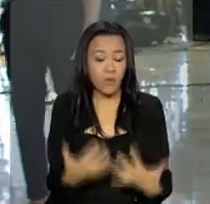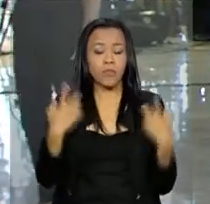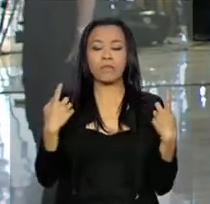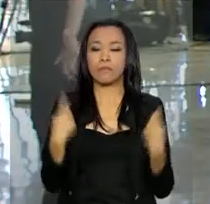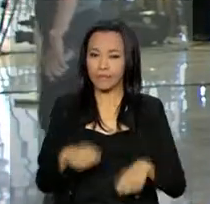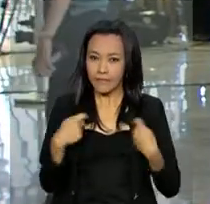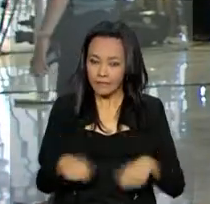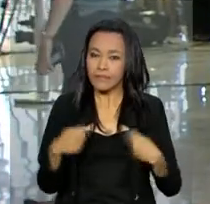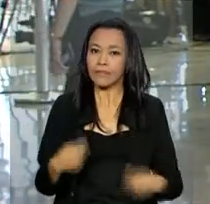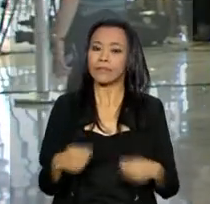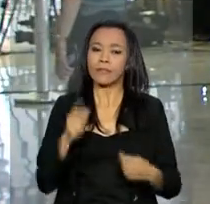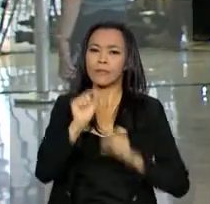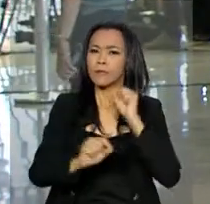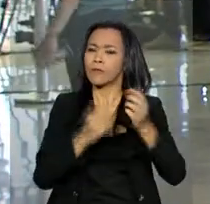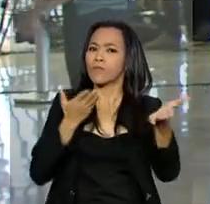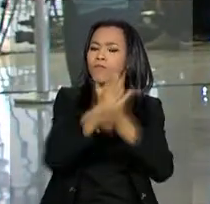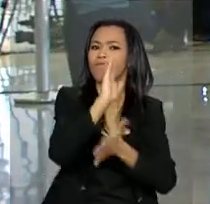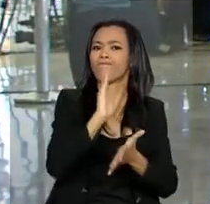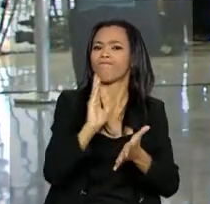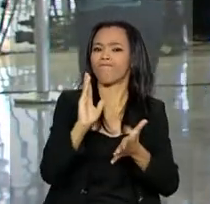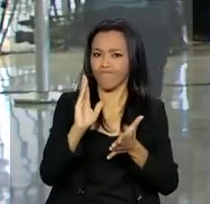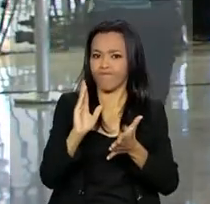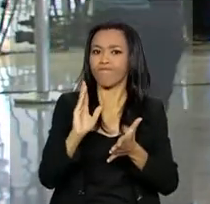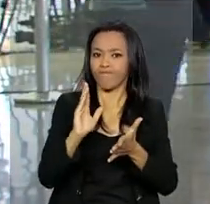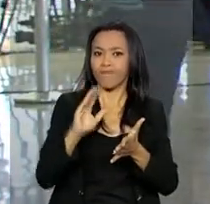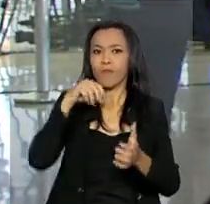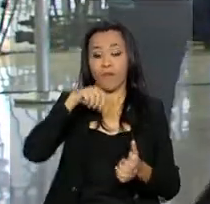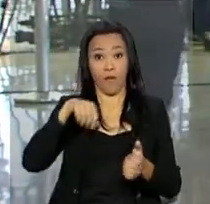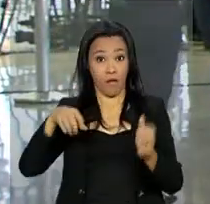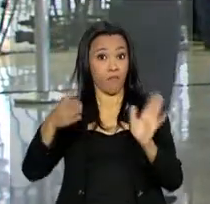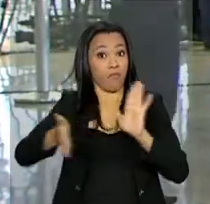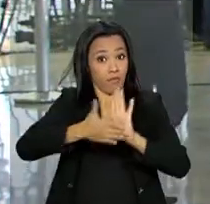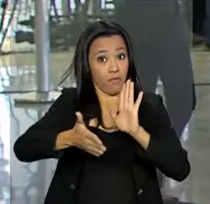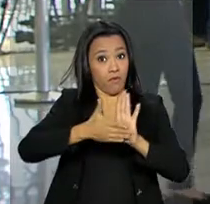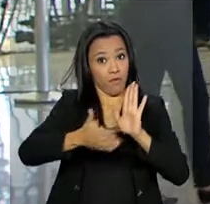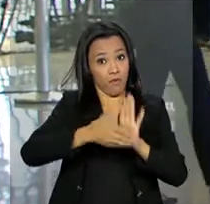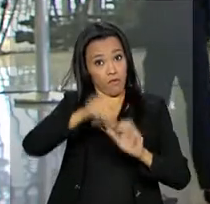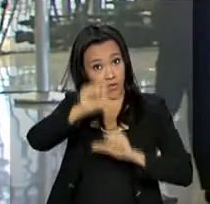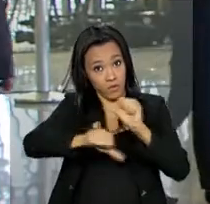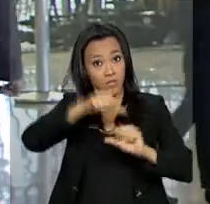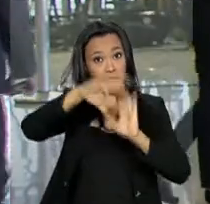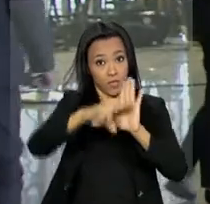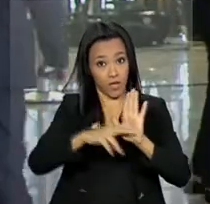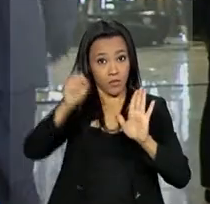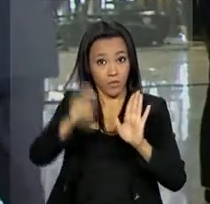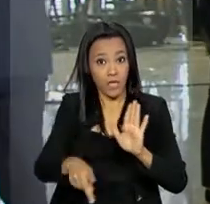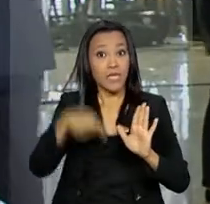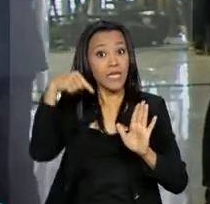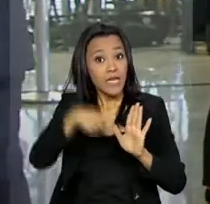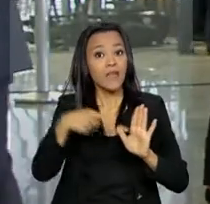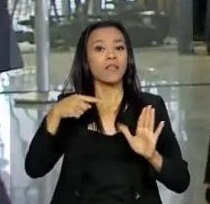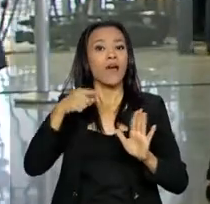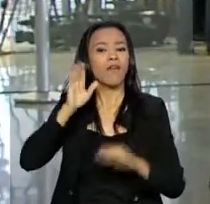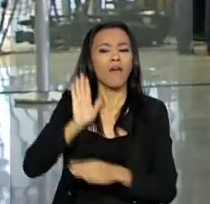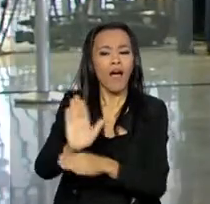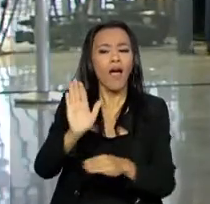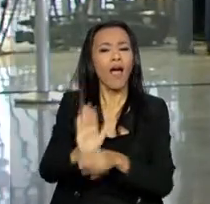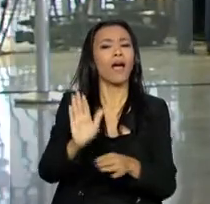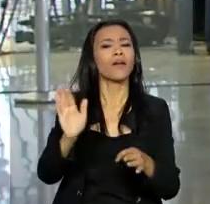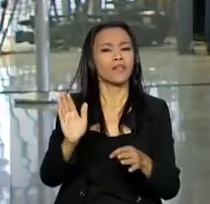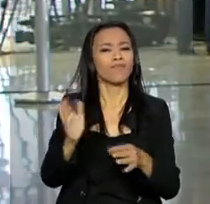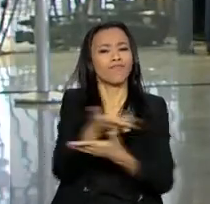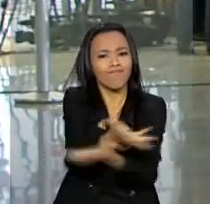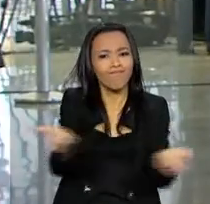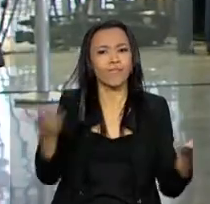e de se aprovar uma reforma da previdência e lembrou que as mudanças atendem aos mais pobres e pessoas